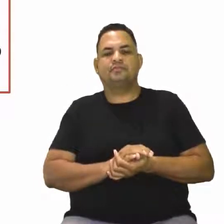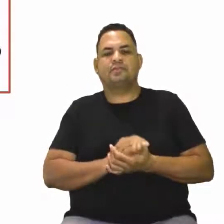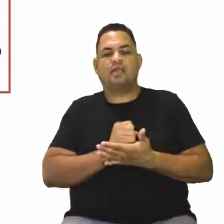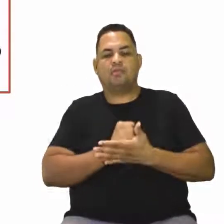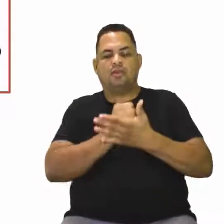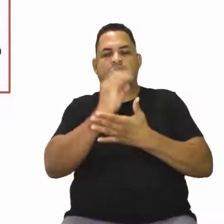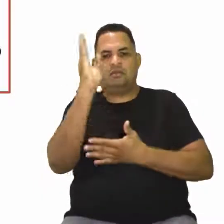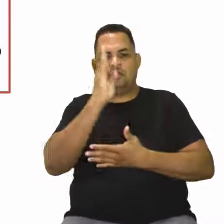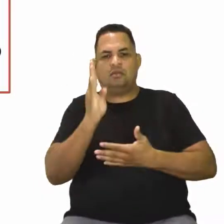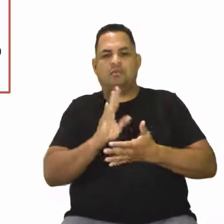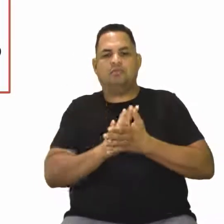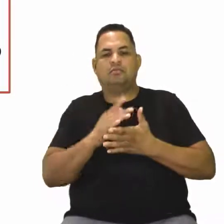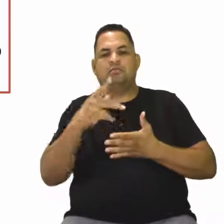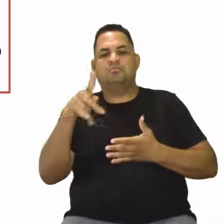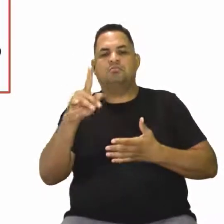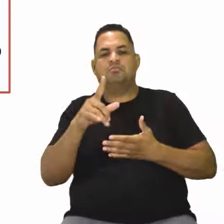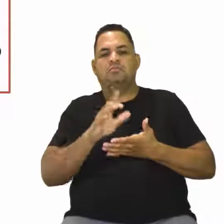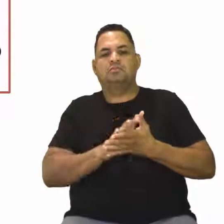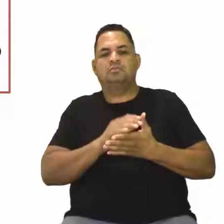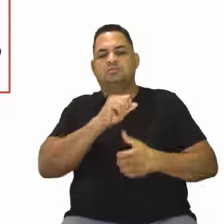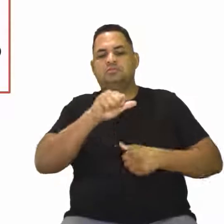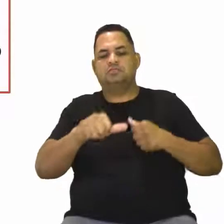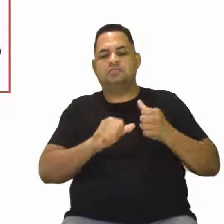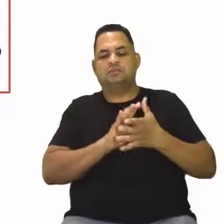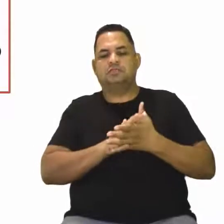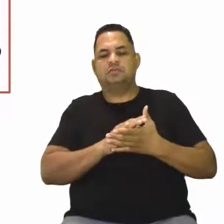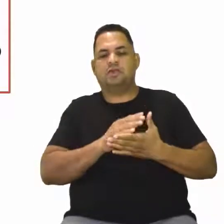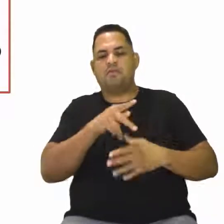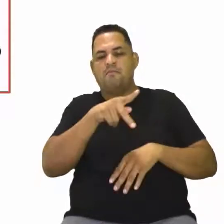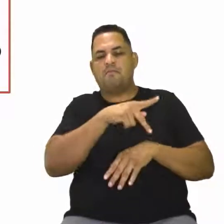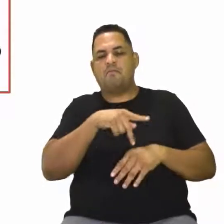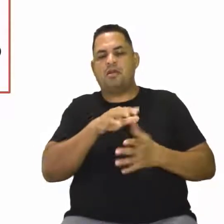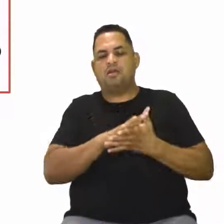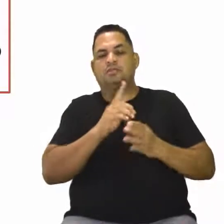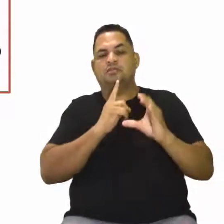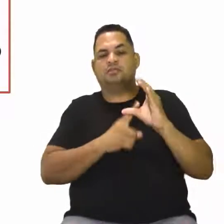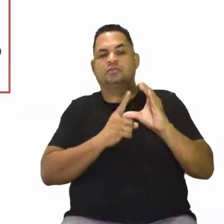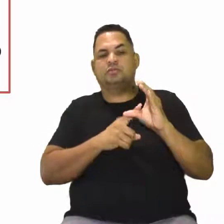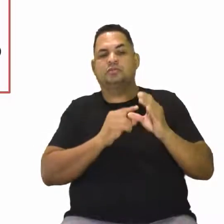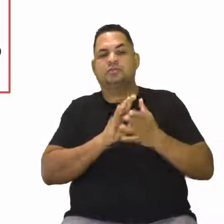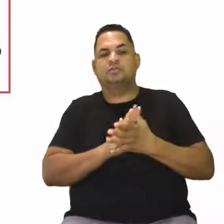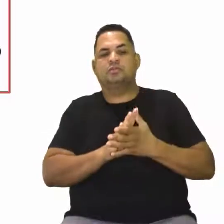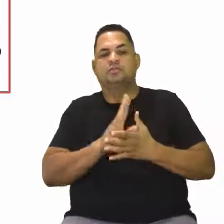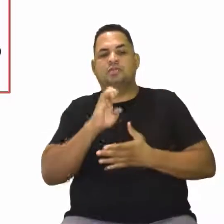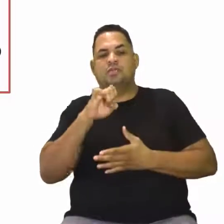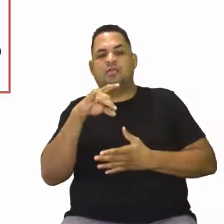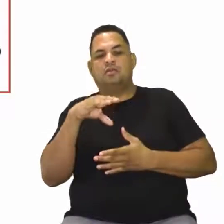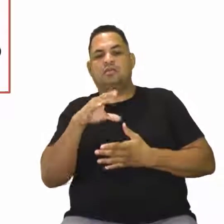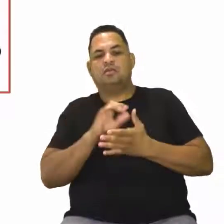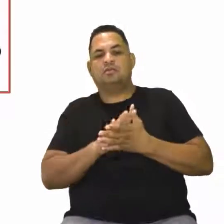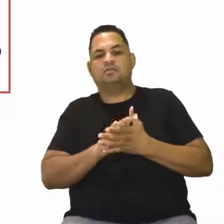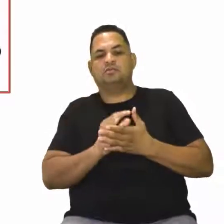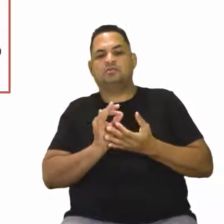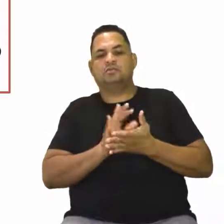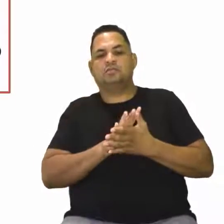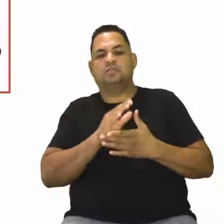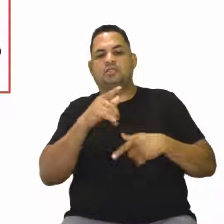apoiar o Brasil para o mesmo se tornar um país comunista. Então o embaixador e agentes da